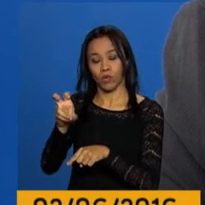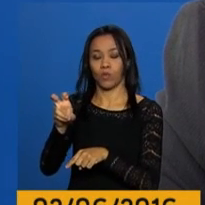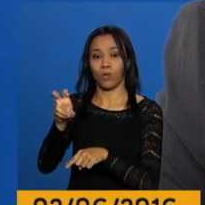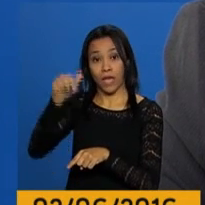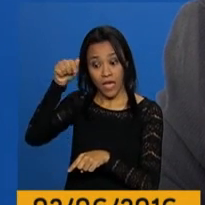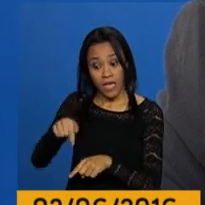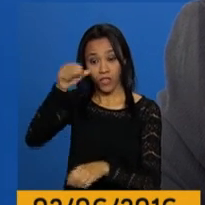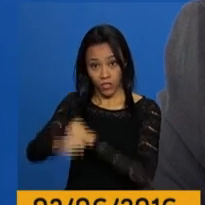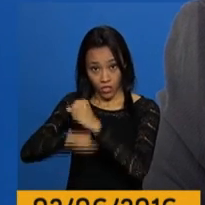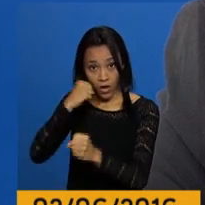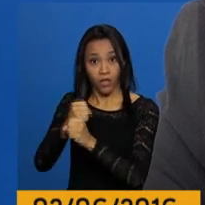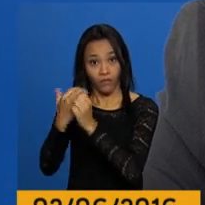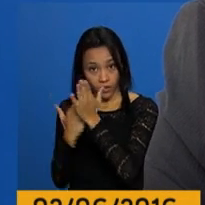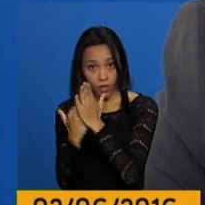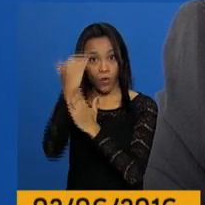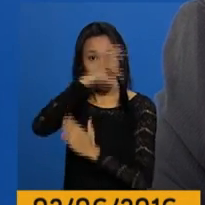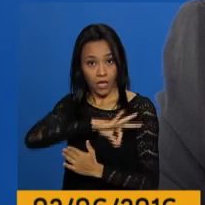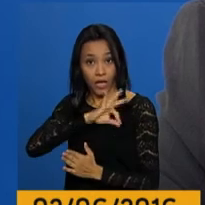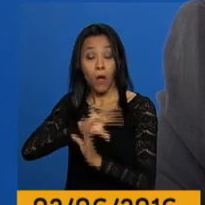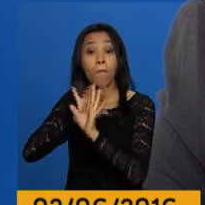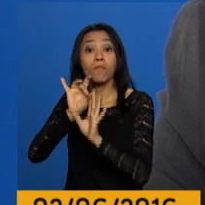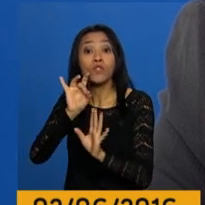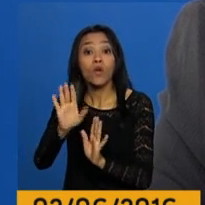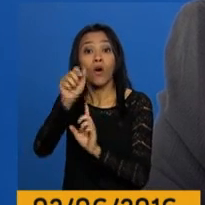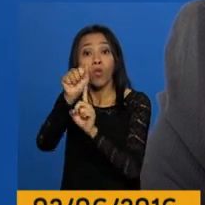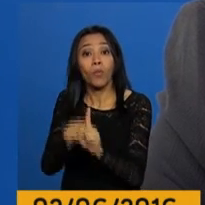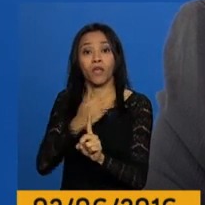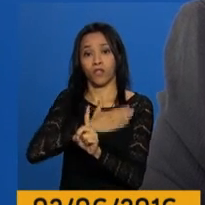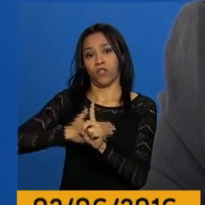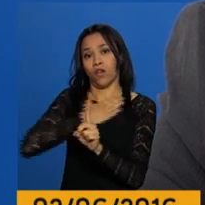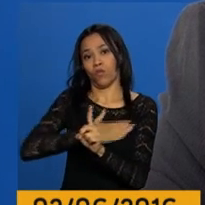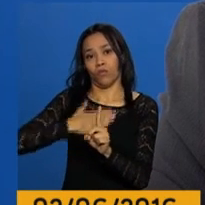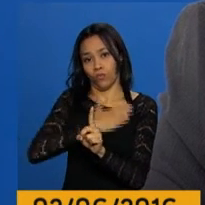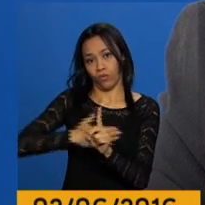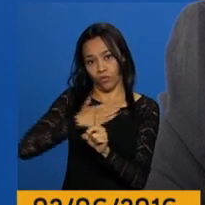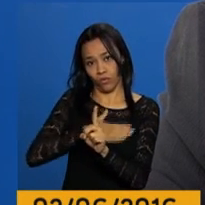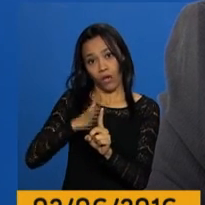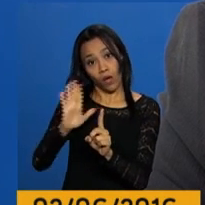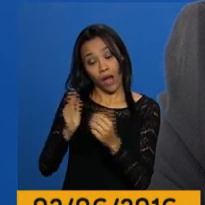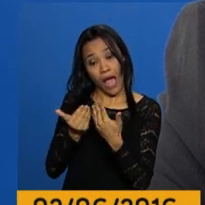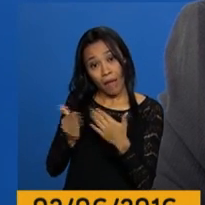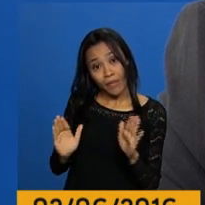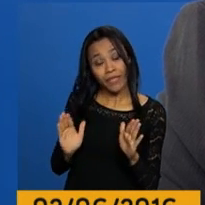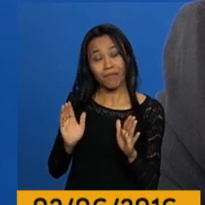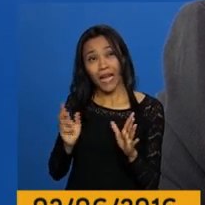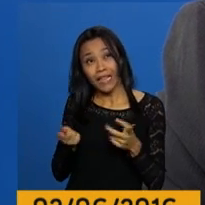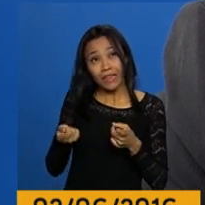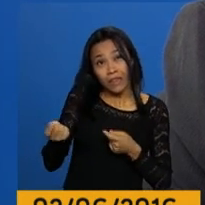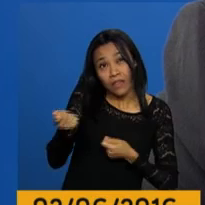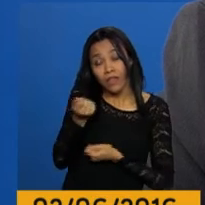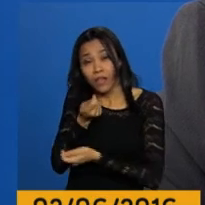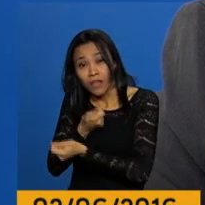agosto. Portanto, a nossa avaliação é de que reabrir essas negociações